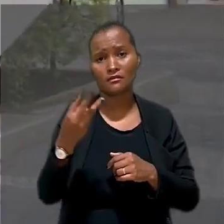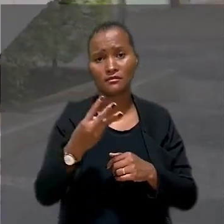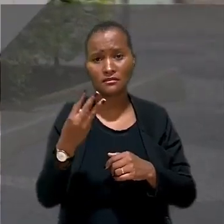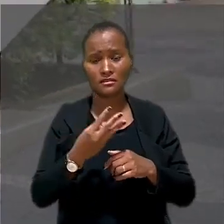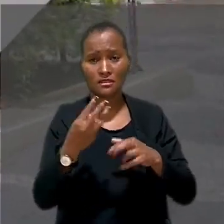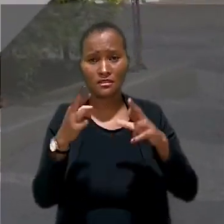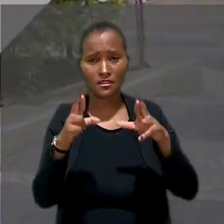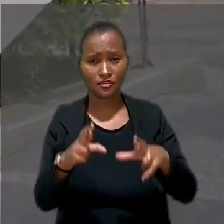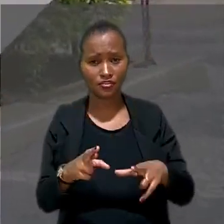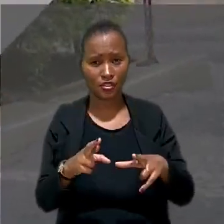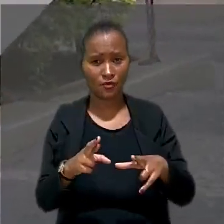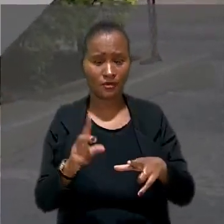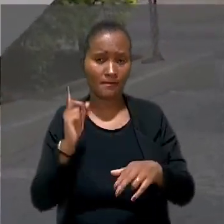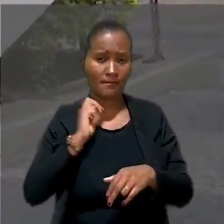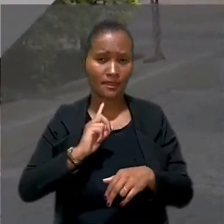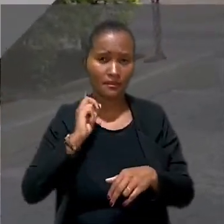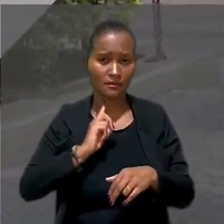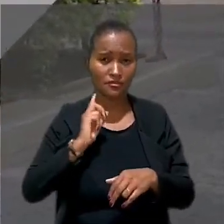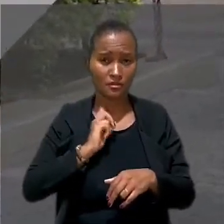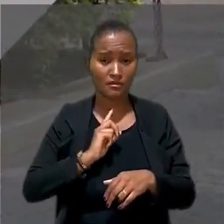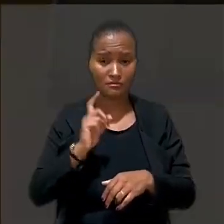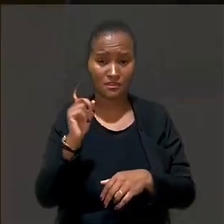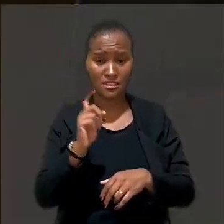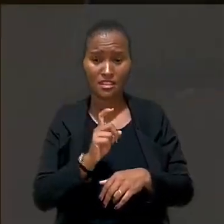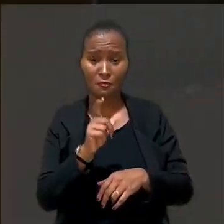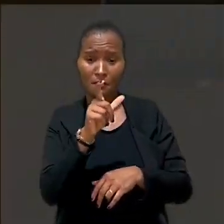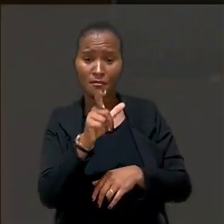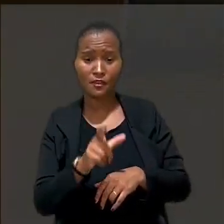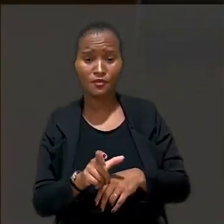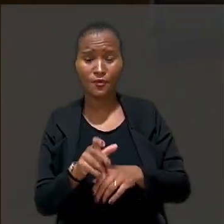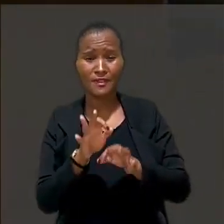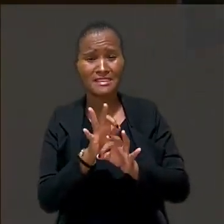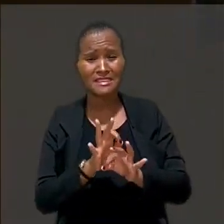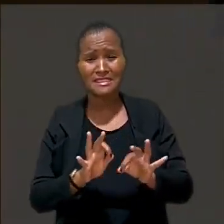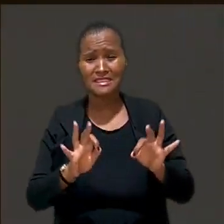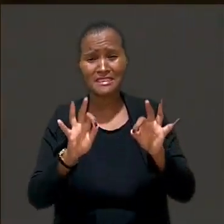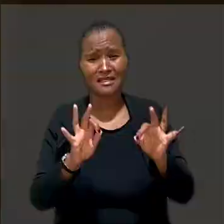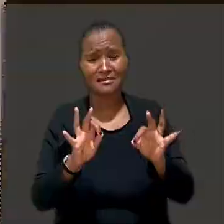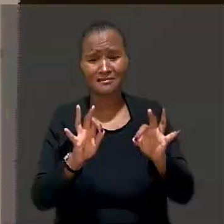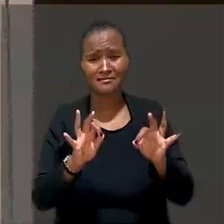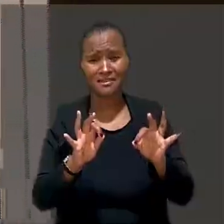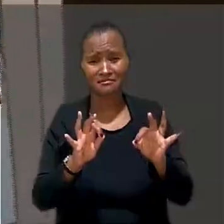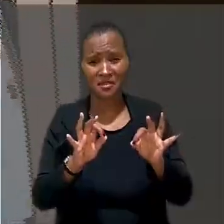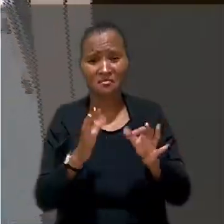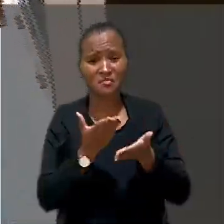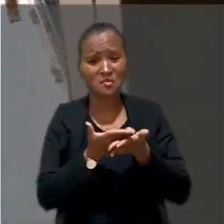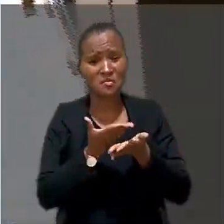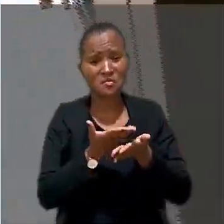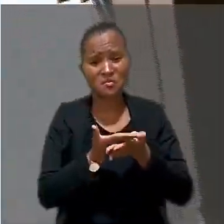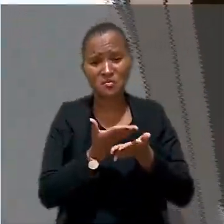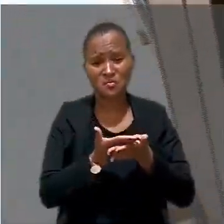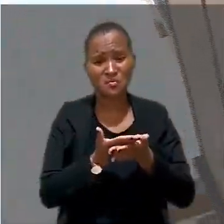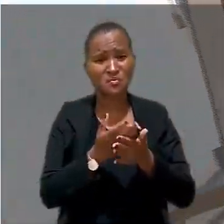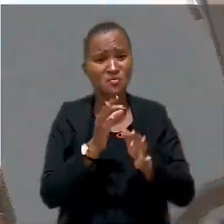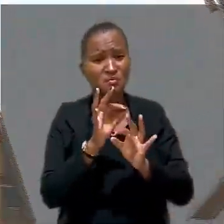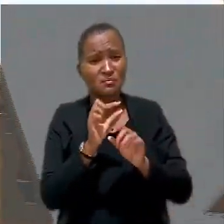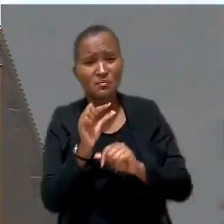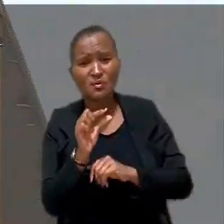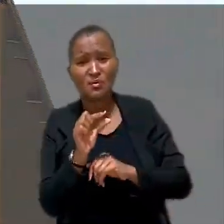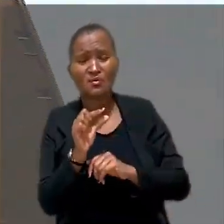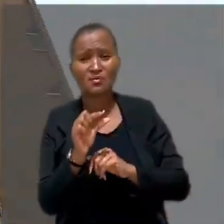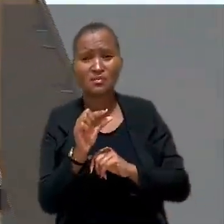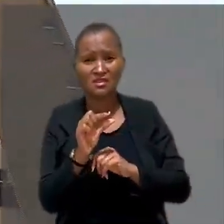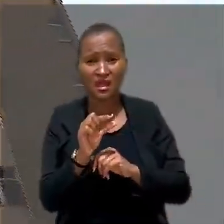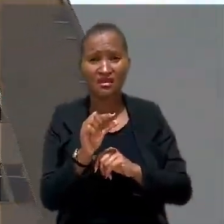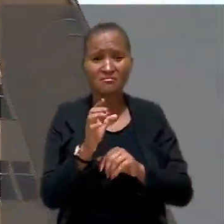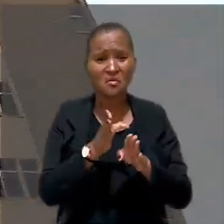do Trabalho da Terceira Região, em Minas Gerais, ser uma pessoa simples, de pouca escolaridade, sem instrução jurídica